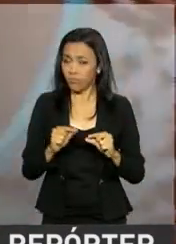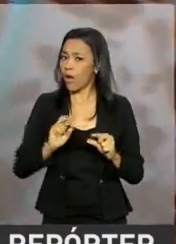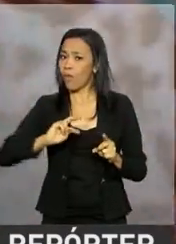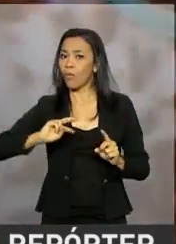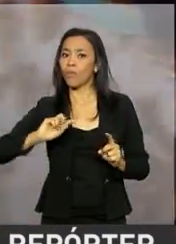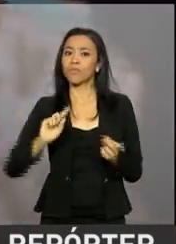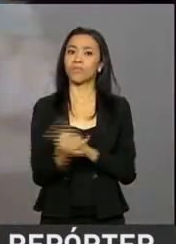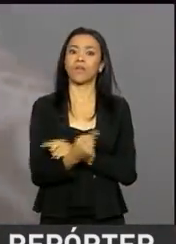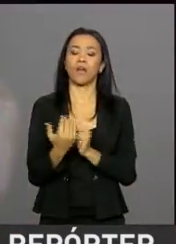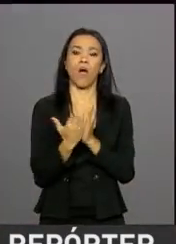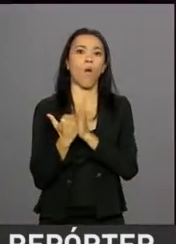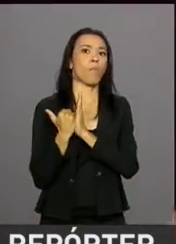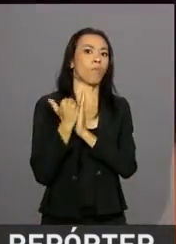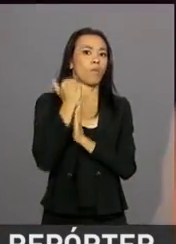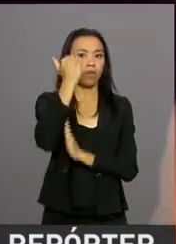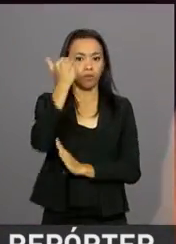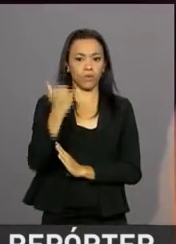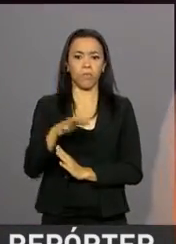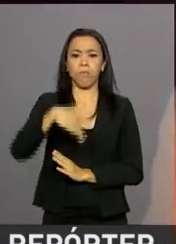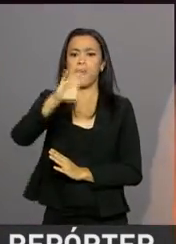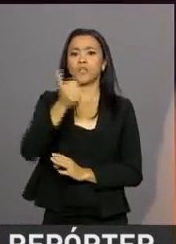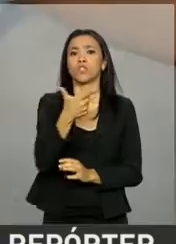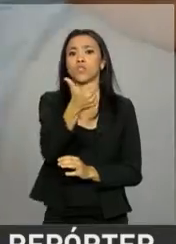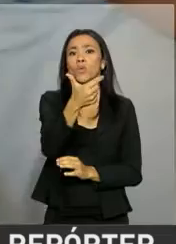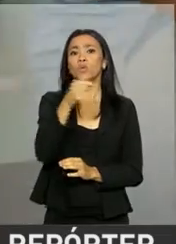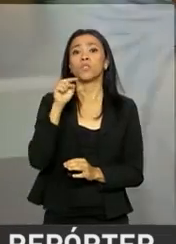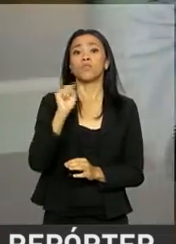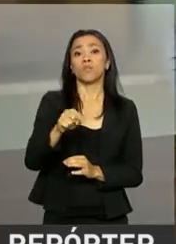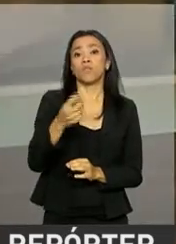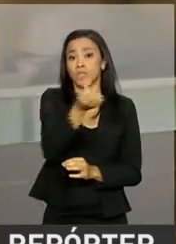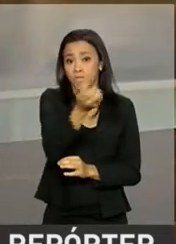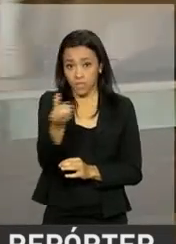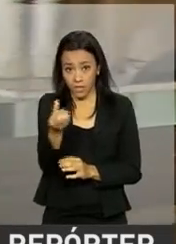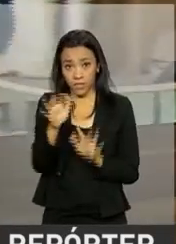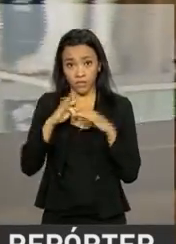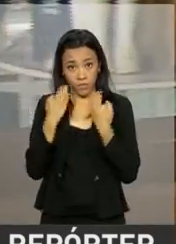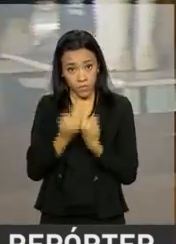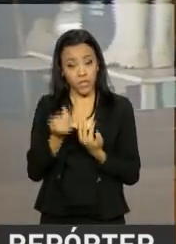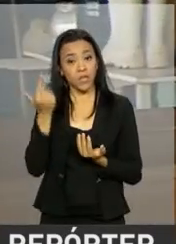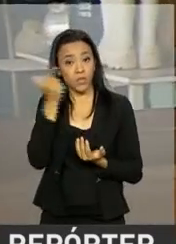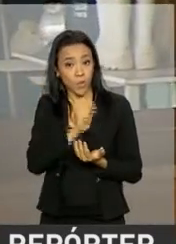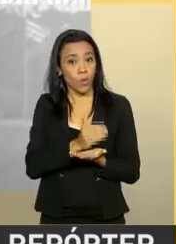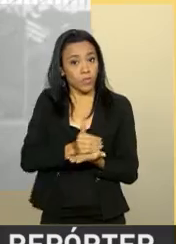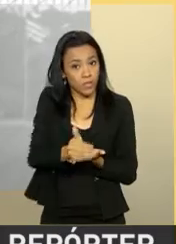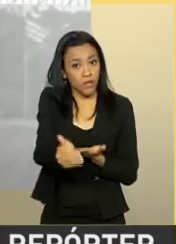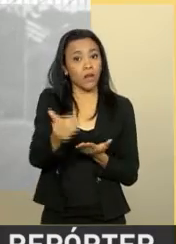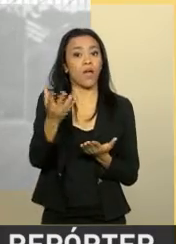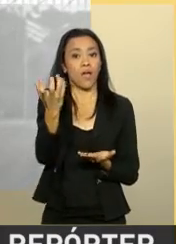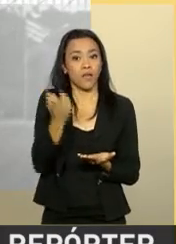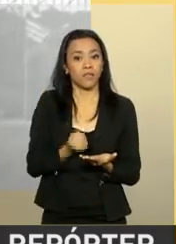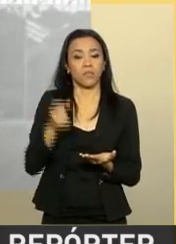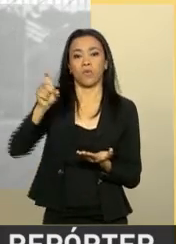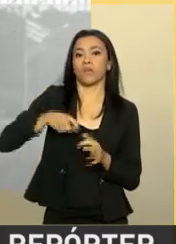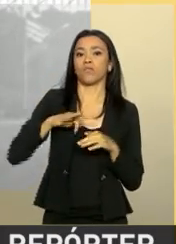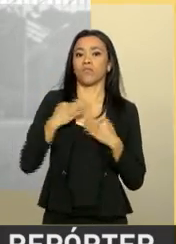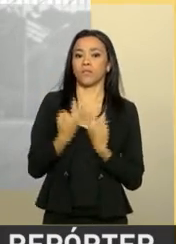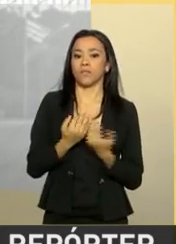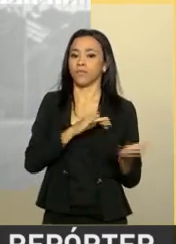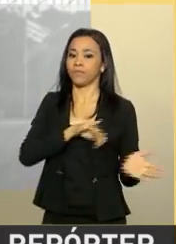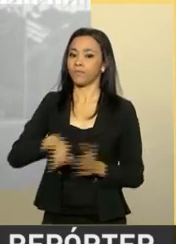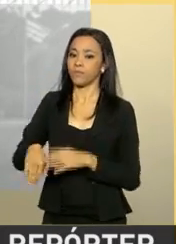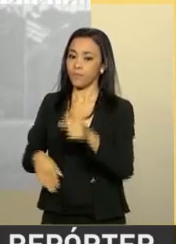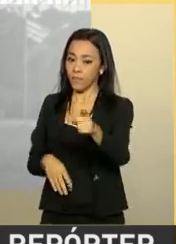cresceu mais de 12.000 609 famílias passaram a receber o benefício bolsa família não vai